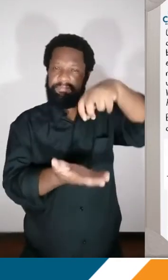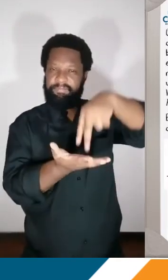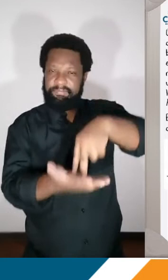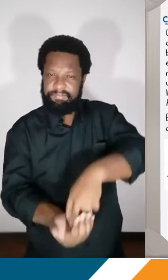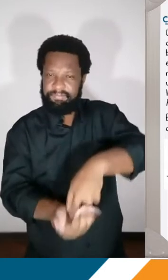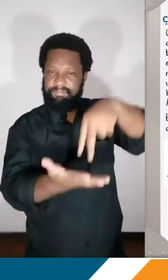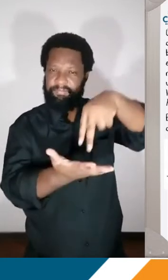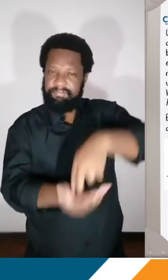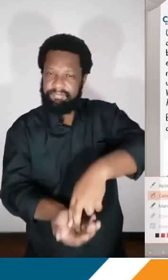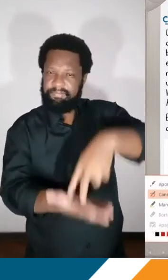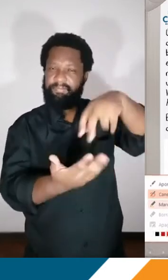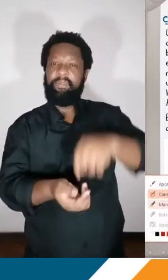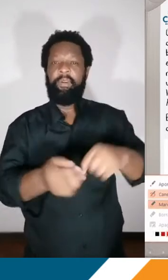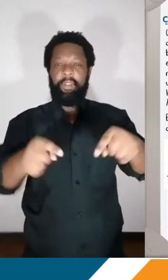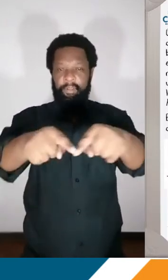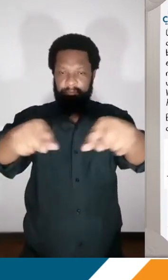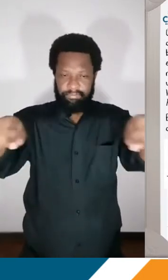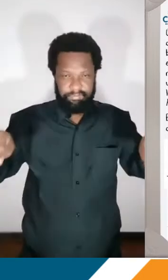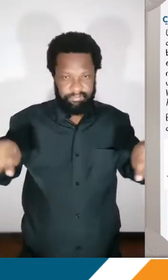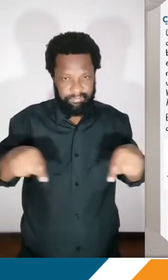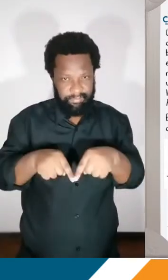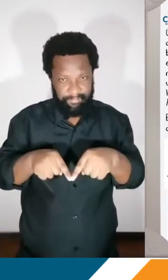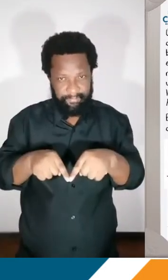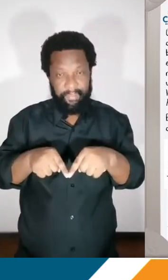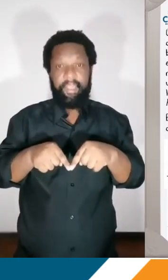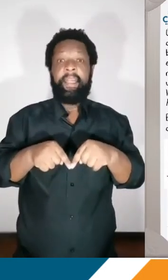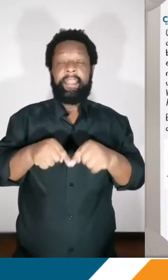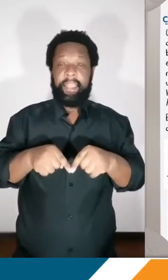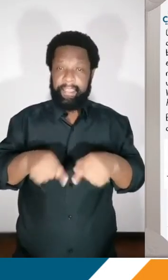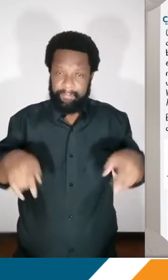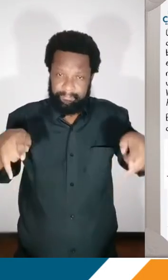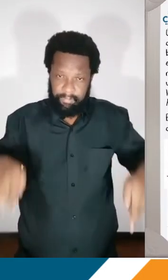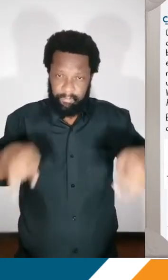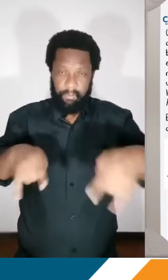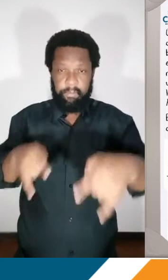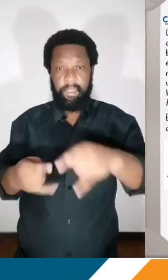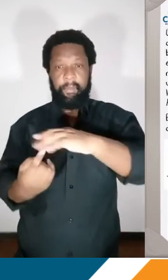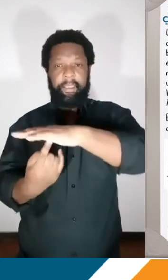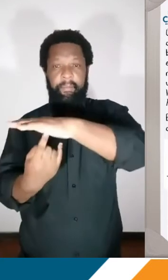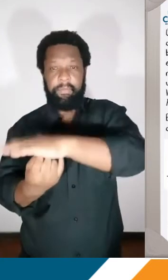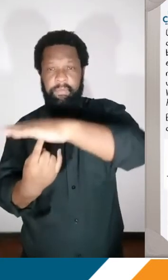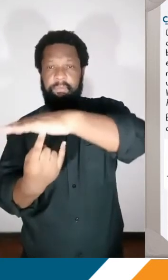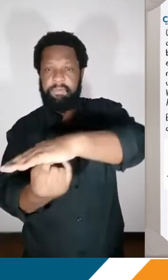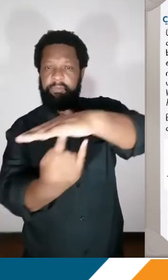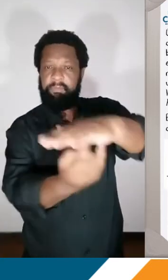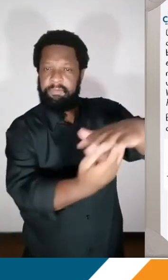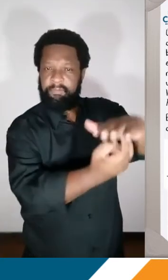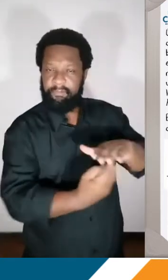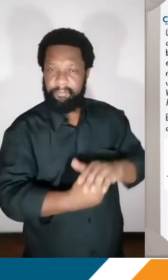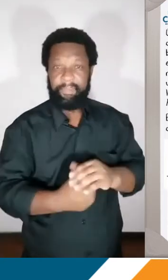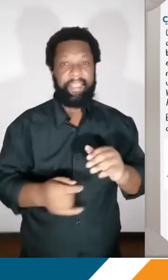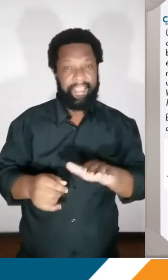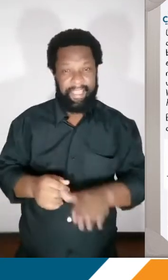é composto por uma lona circular flexível, horizontal presa por molas à sua borda.